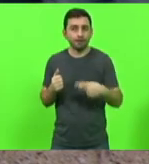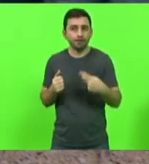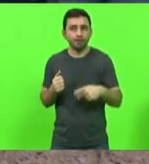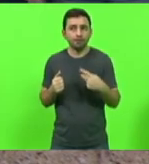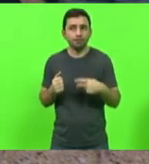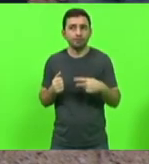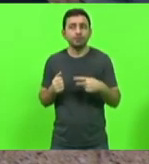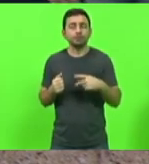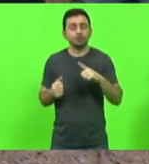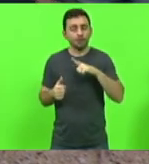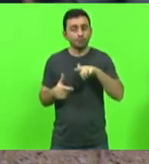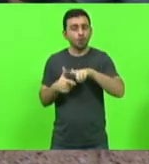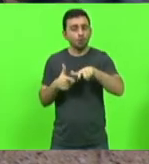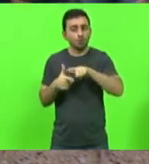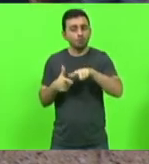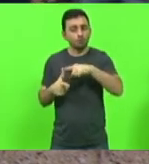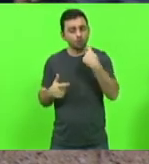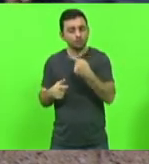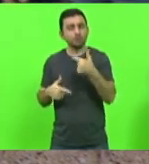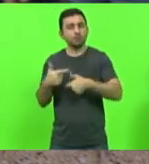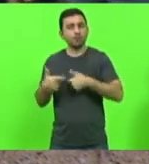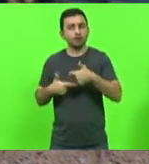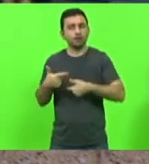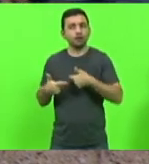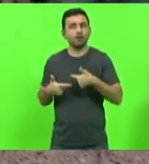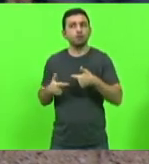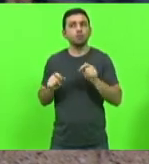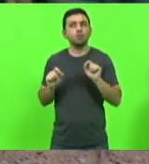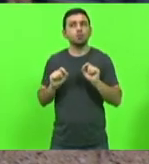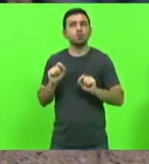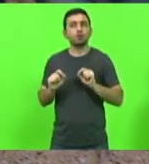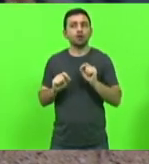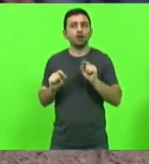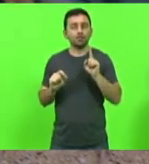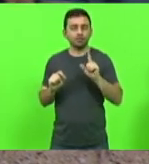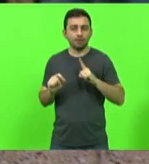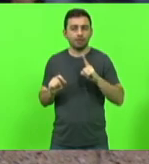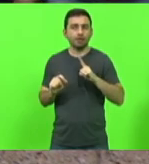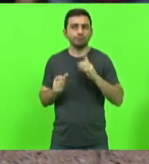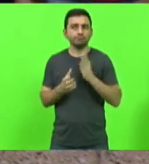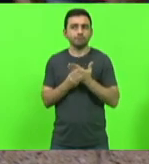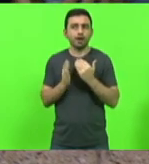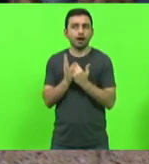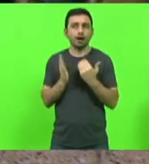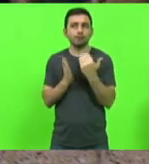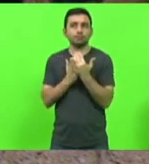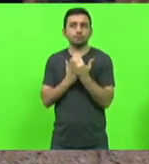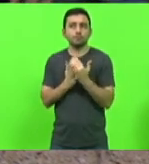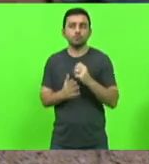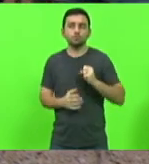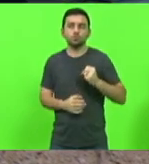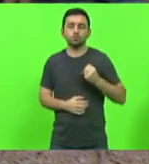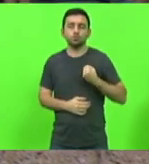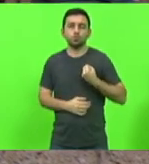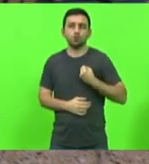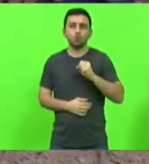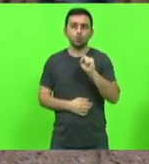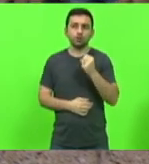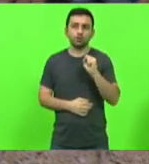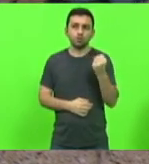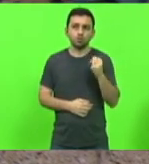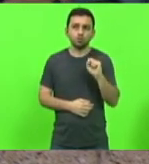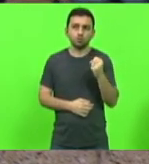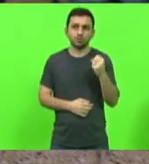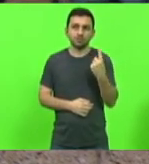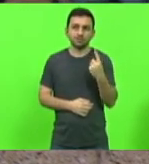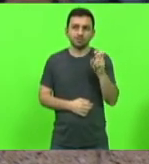nosso trabalho, é baseada num recurso extraordinário número 88, 815